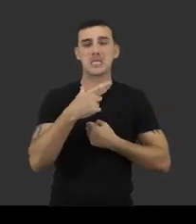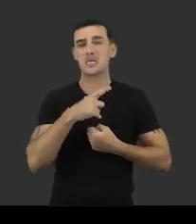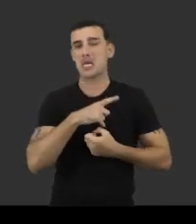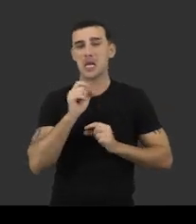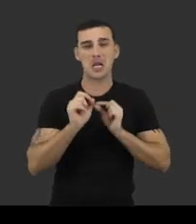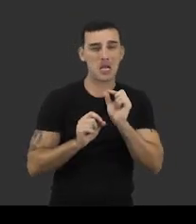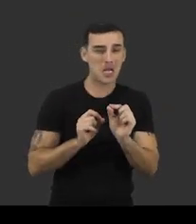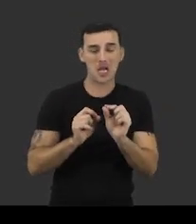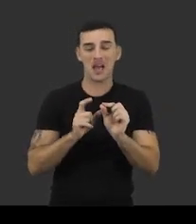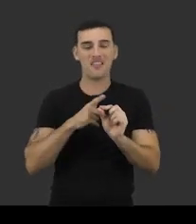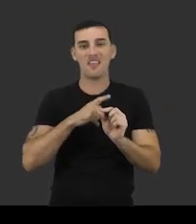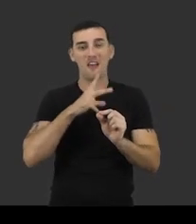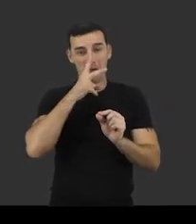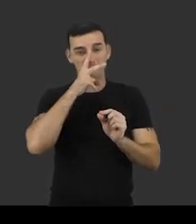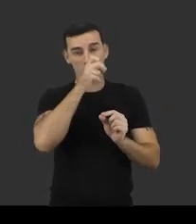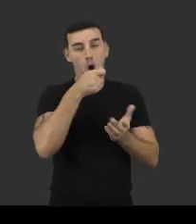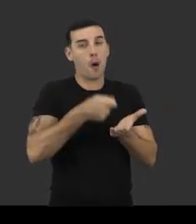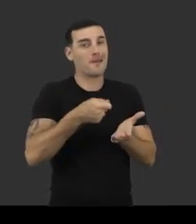né? Forçosamente.